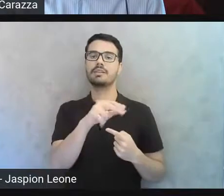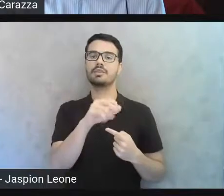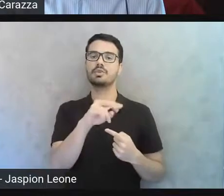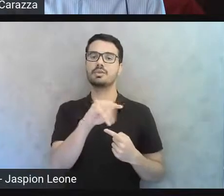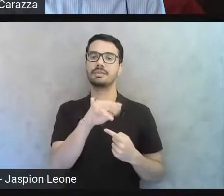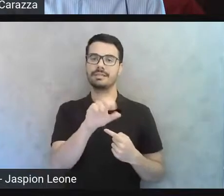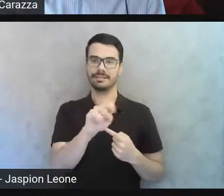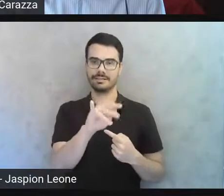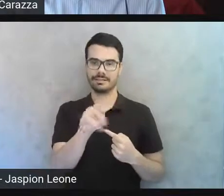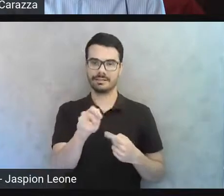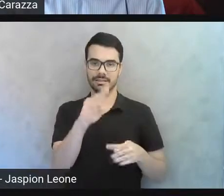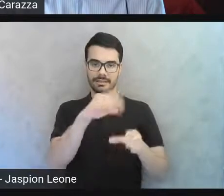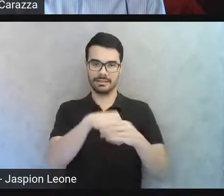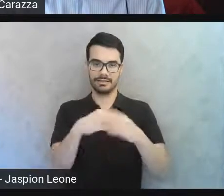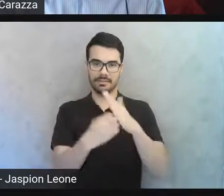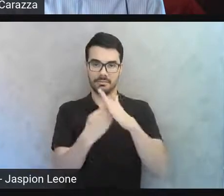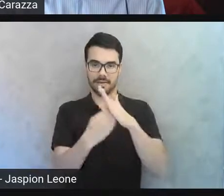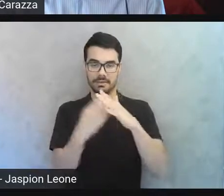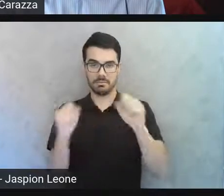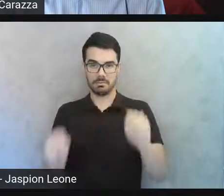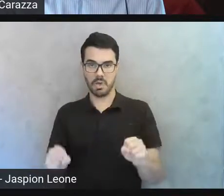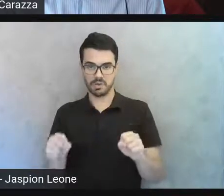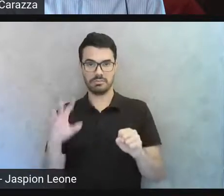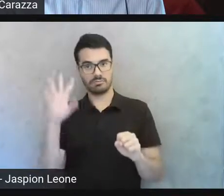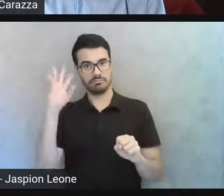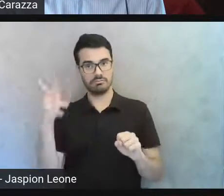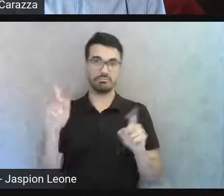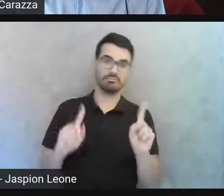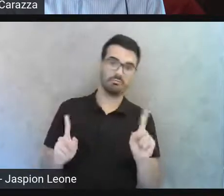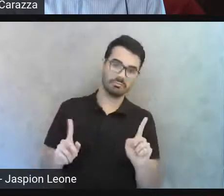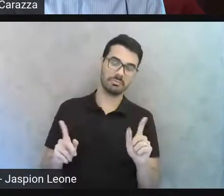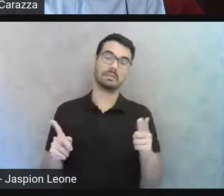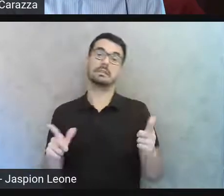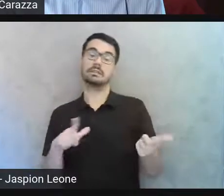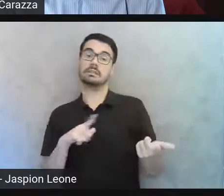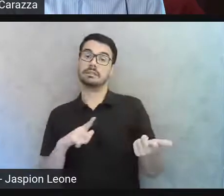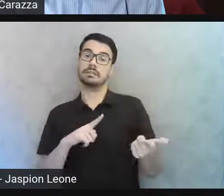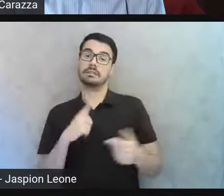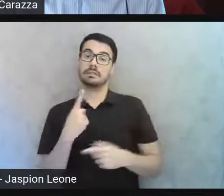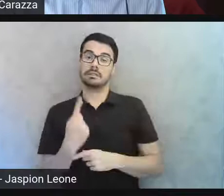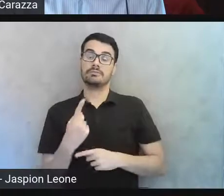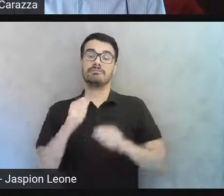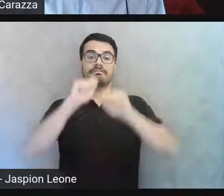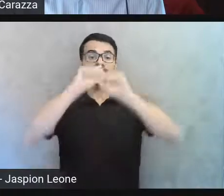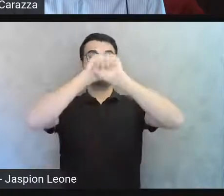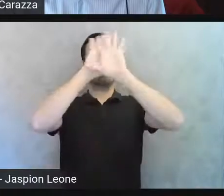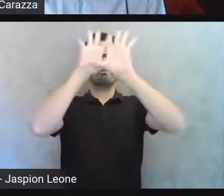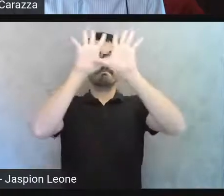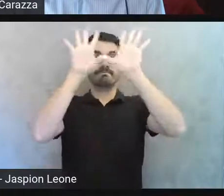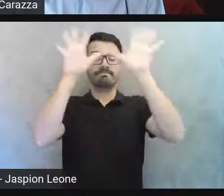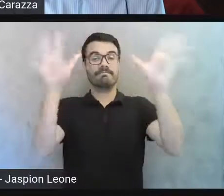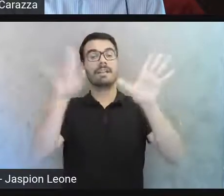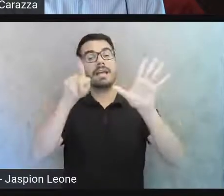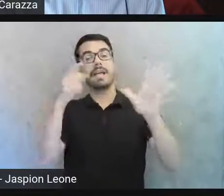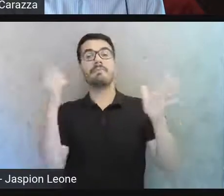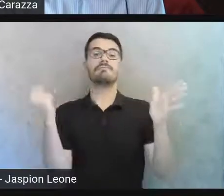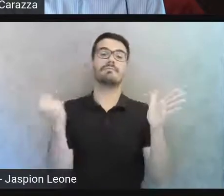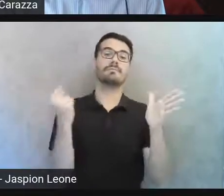de governança corporativa que melhorem esse flanco. No entanto, tem um ganho também, que é essa explicitação da vinculação